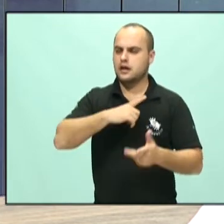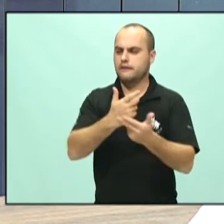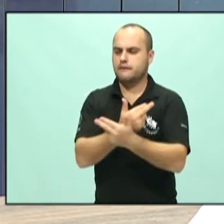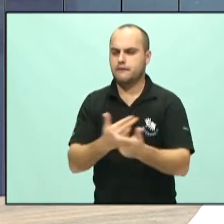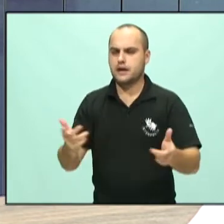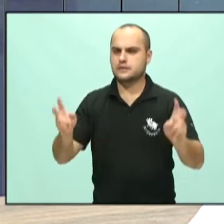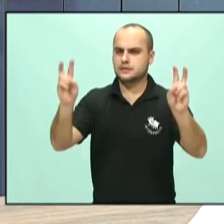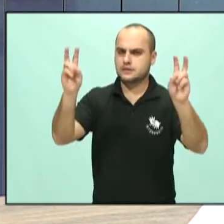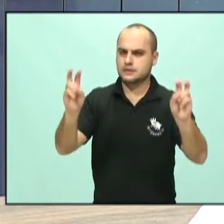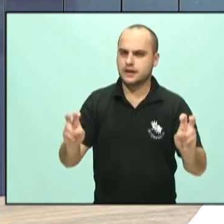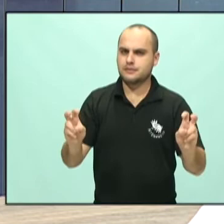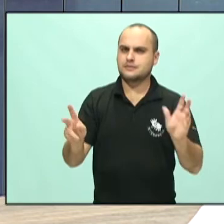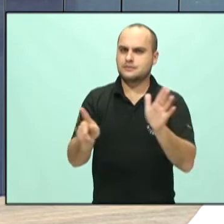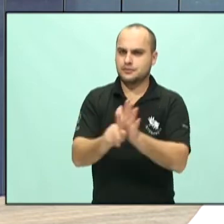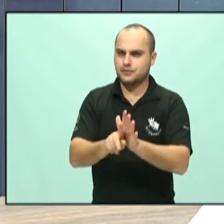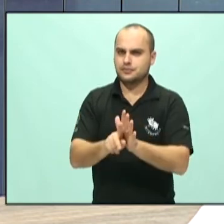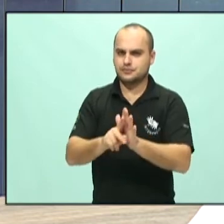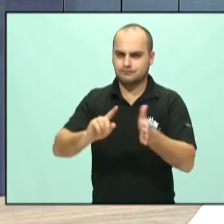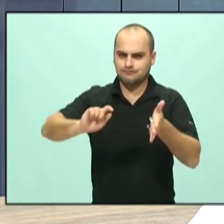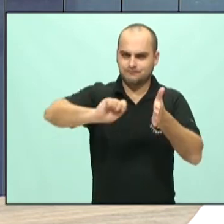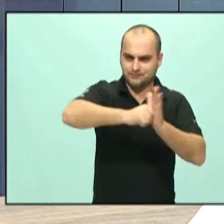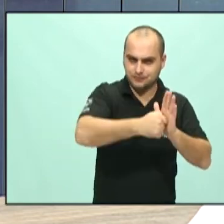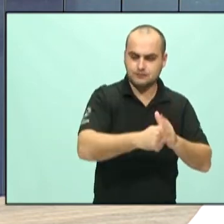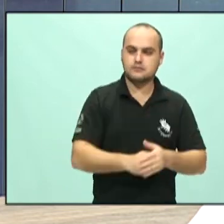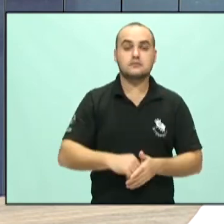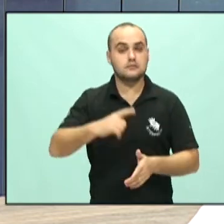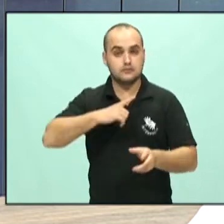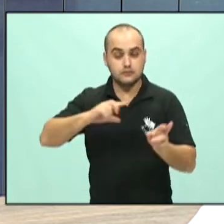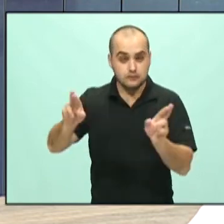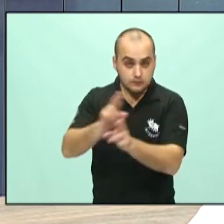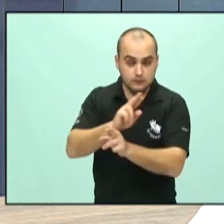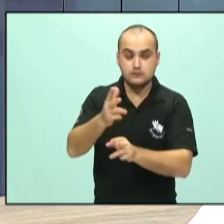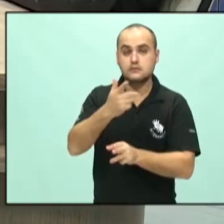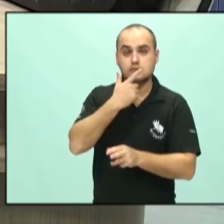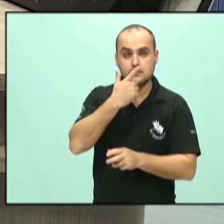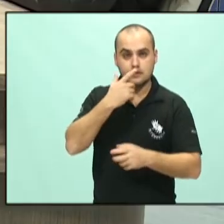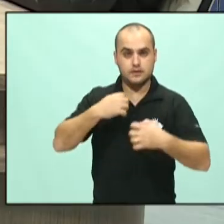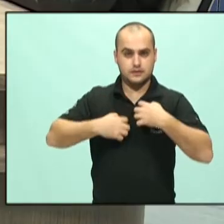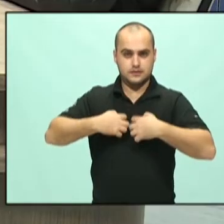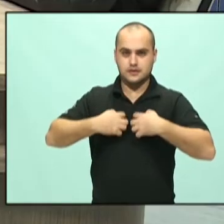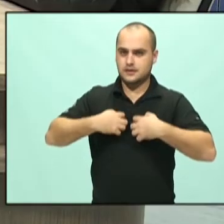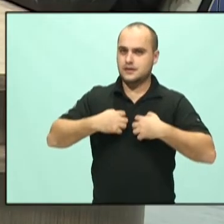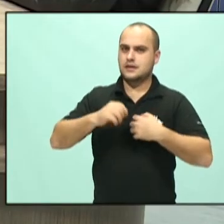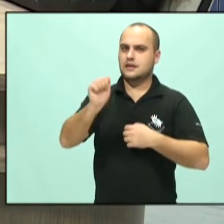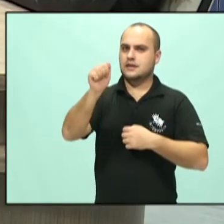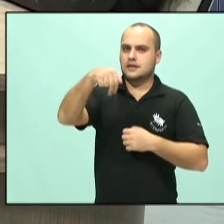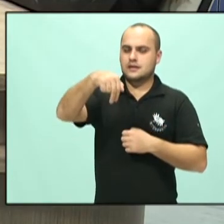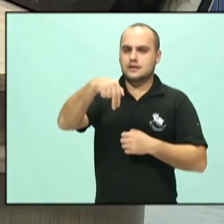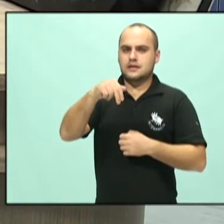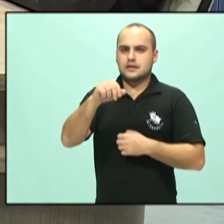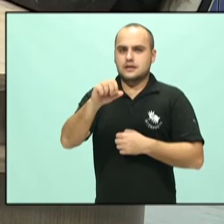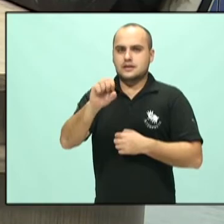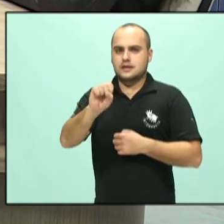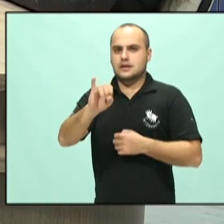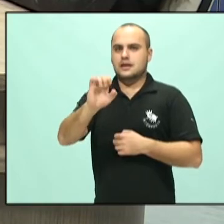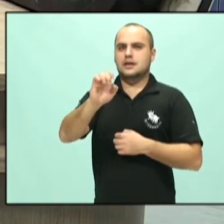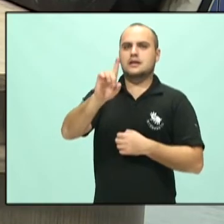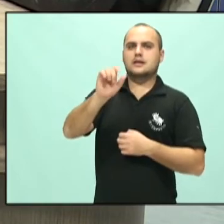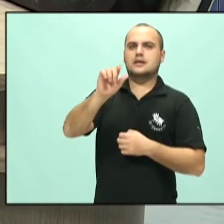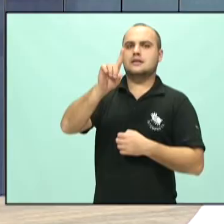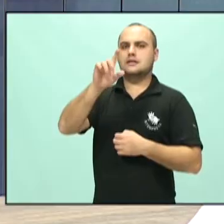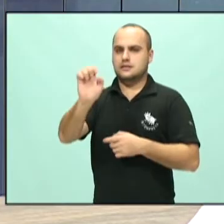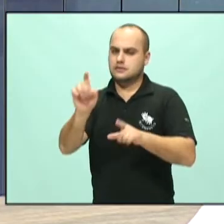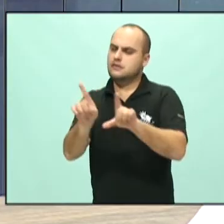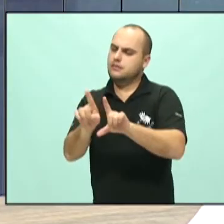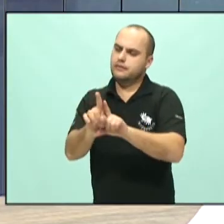bastante essa reflexão humana das relações, ele também trata da ansiedade, que é o mal do século, né? Então ele dá vários ganchos para